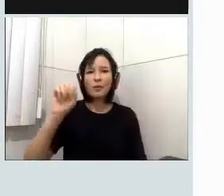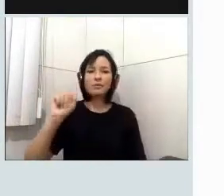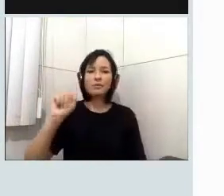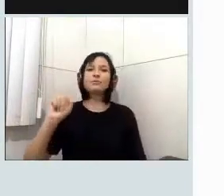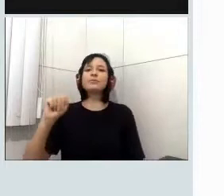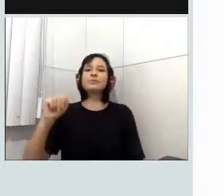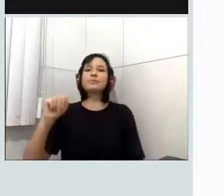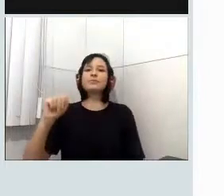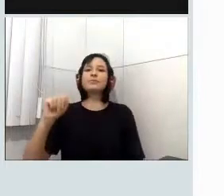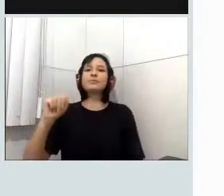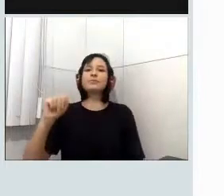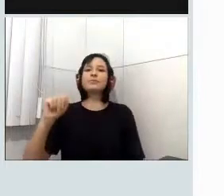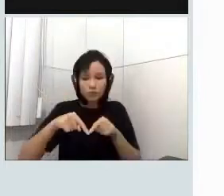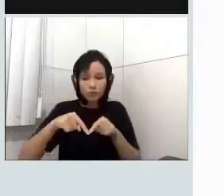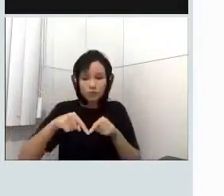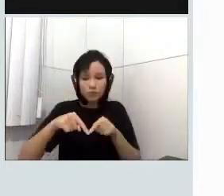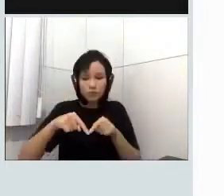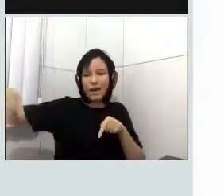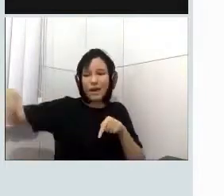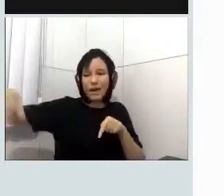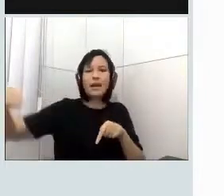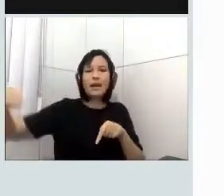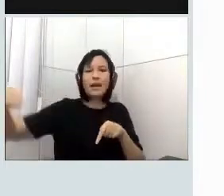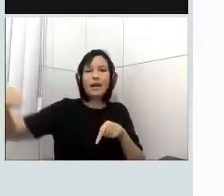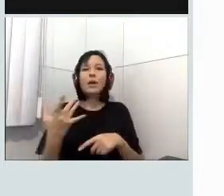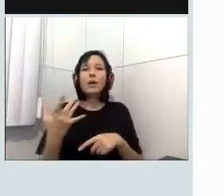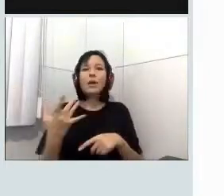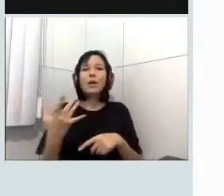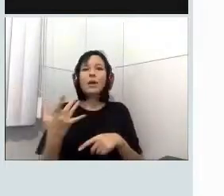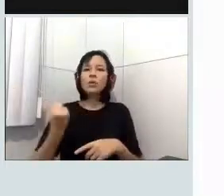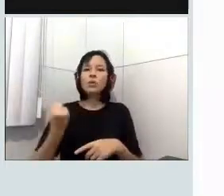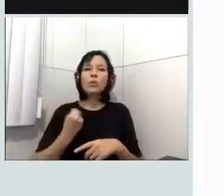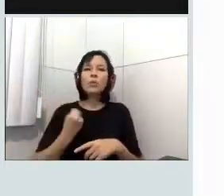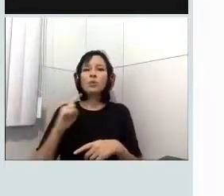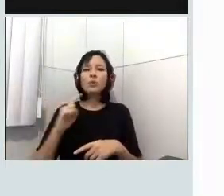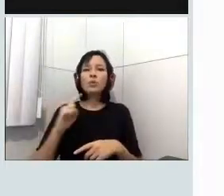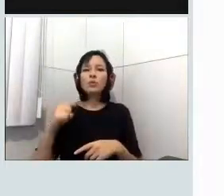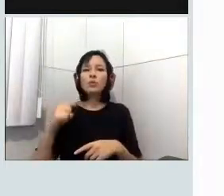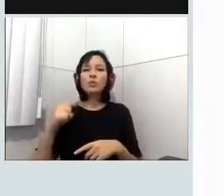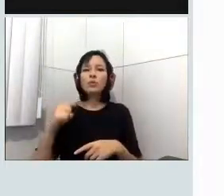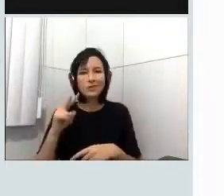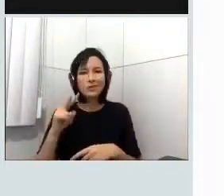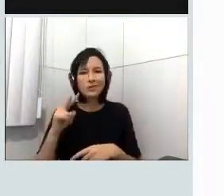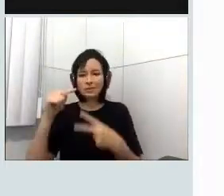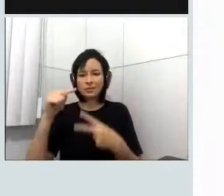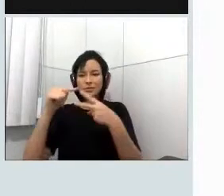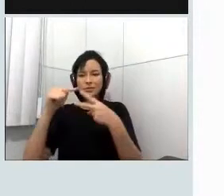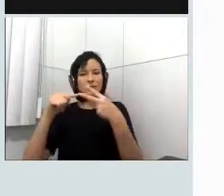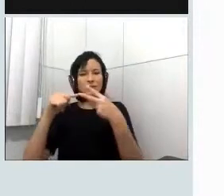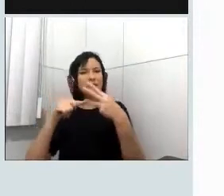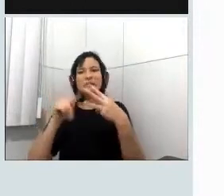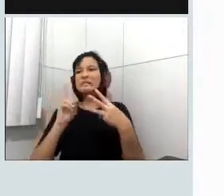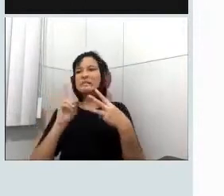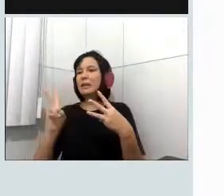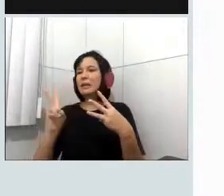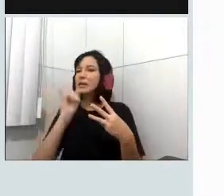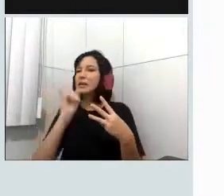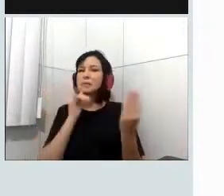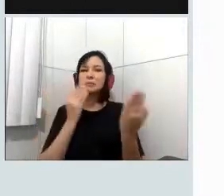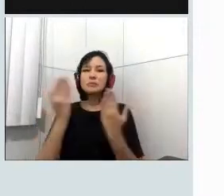casa. Então, essa é uma representação onde nós vemos diariamente